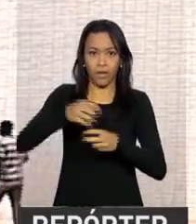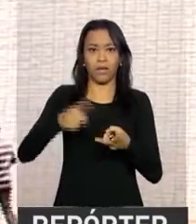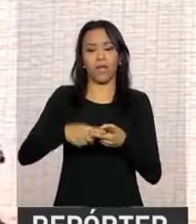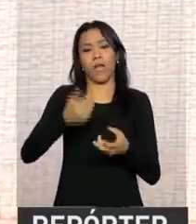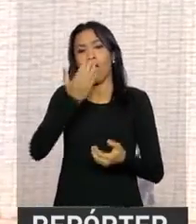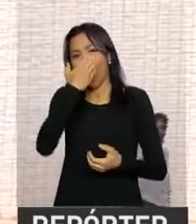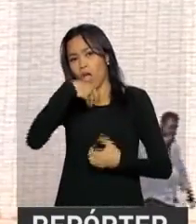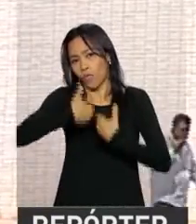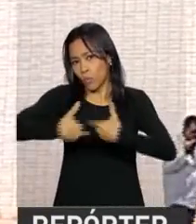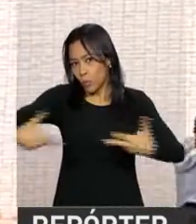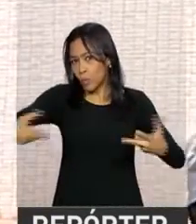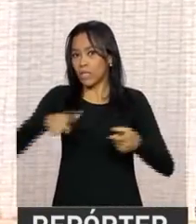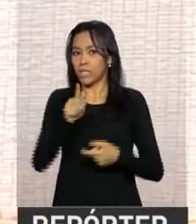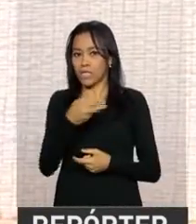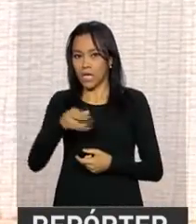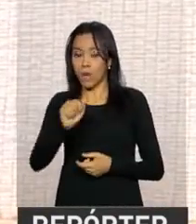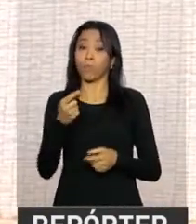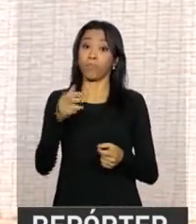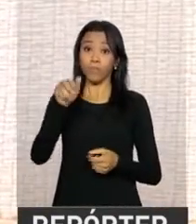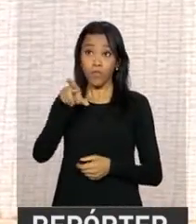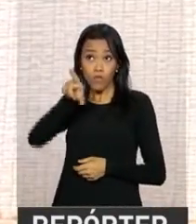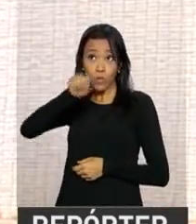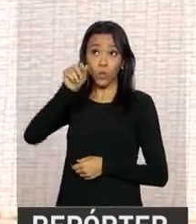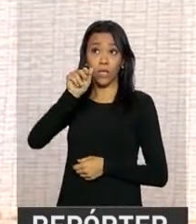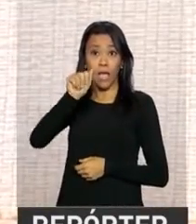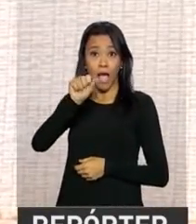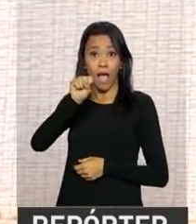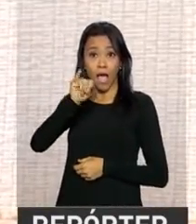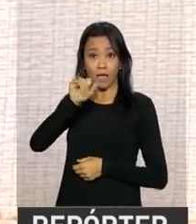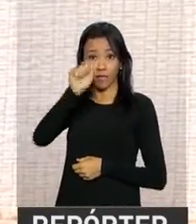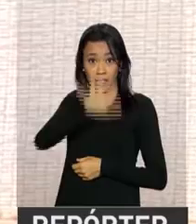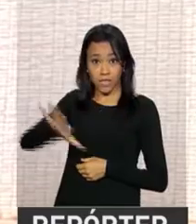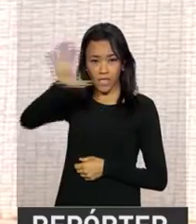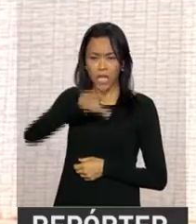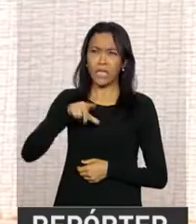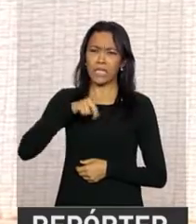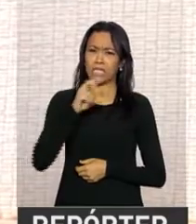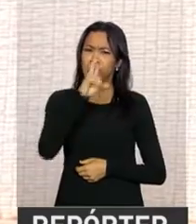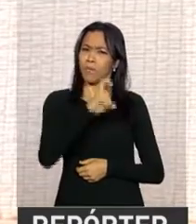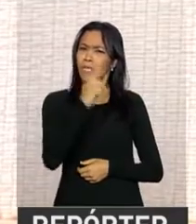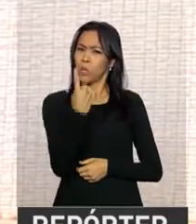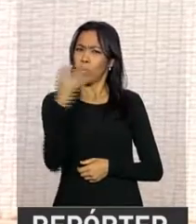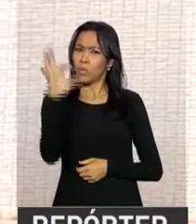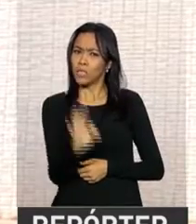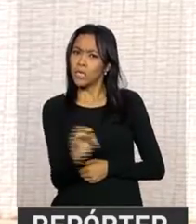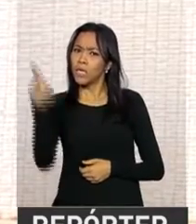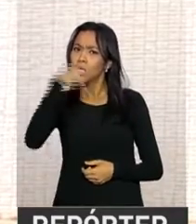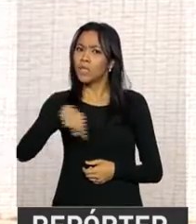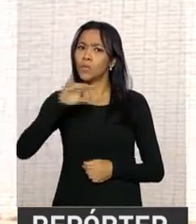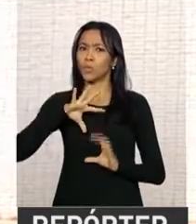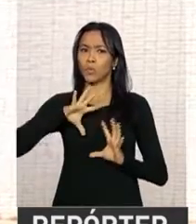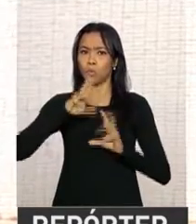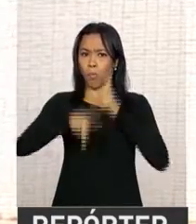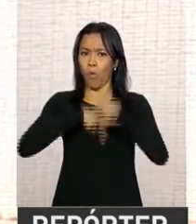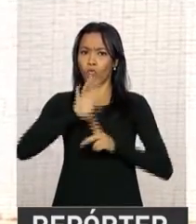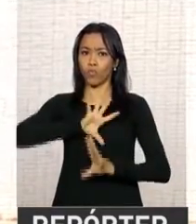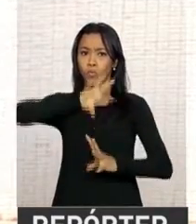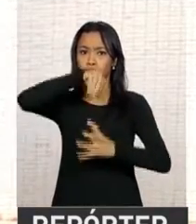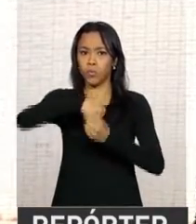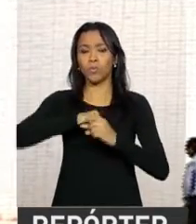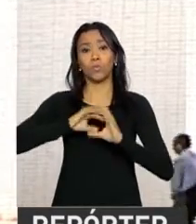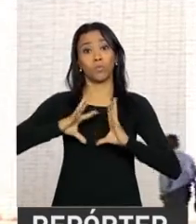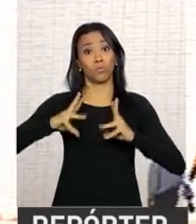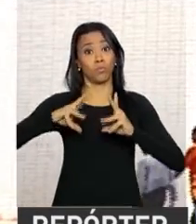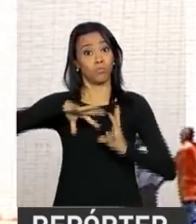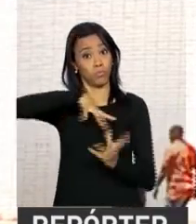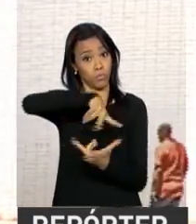grãos a ásia foi escolhida para essa missão por ter cinco 31 por cento da população mundial e ser responsável